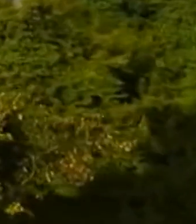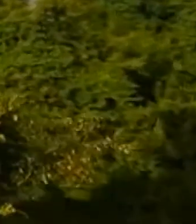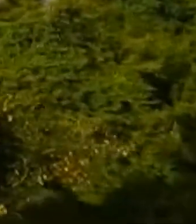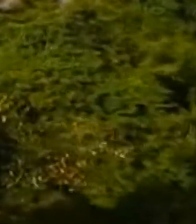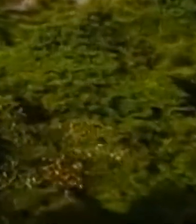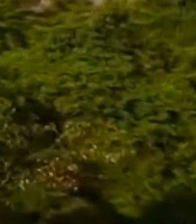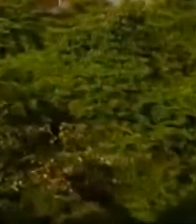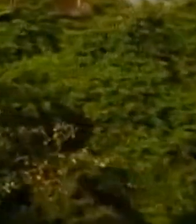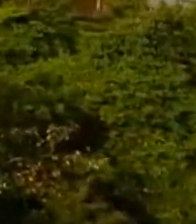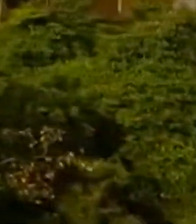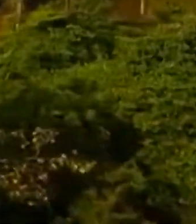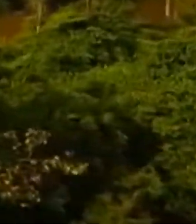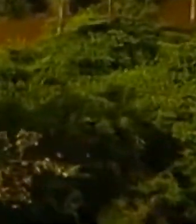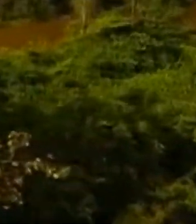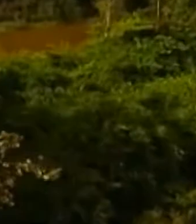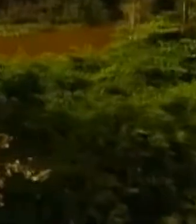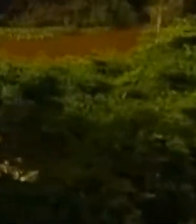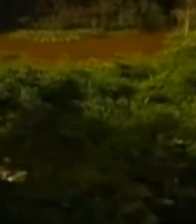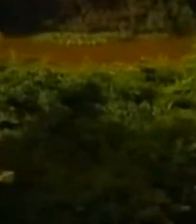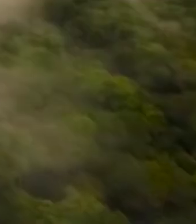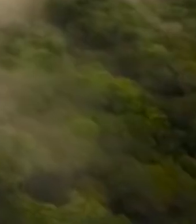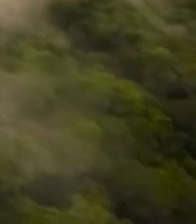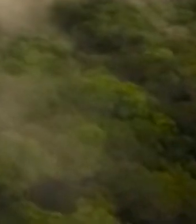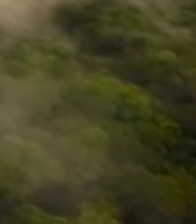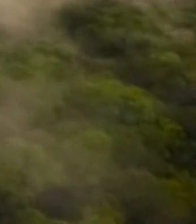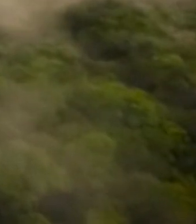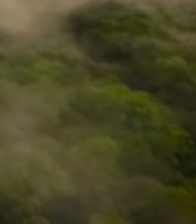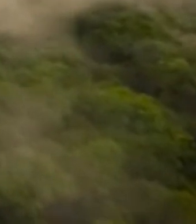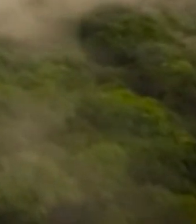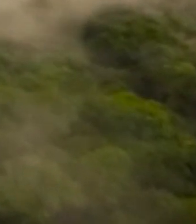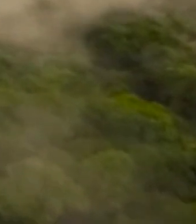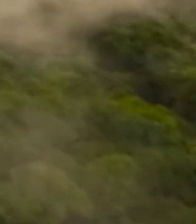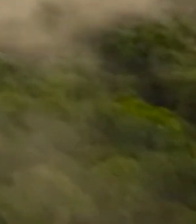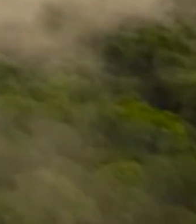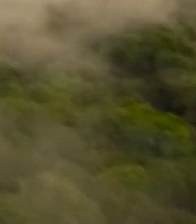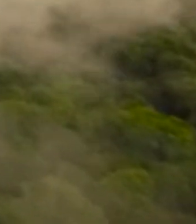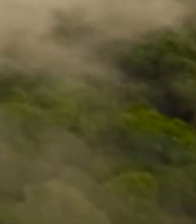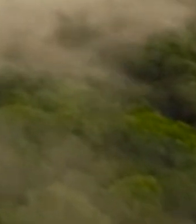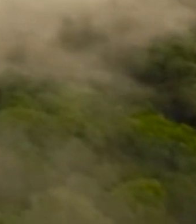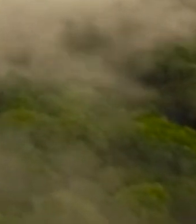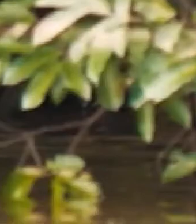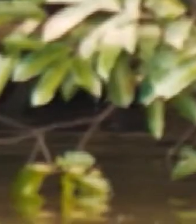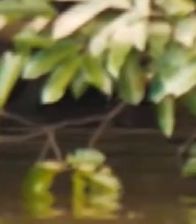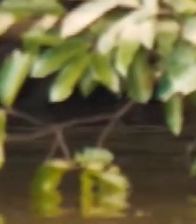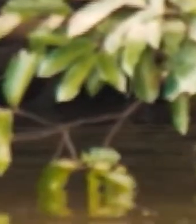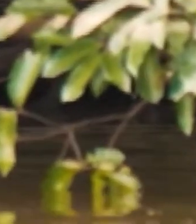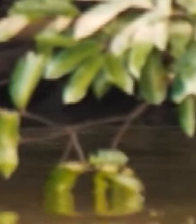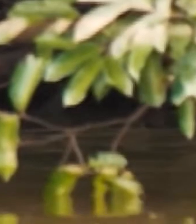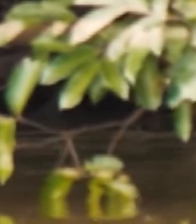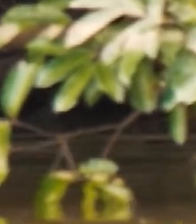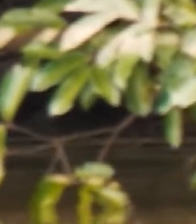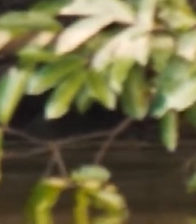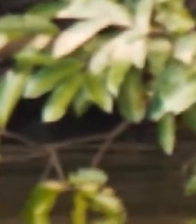É que a Lei da Ação Civil Pública inclui o meio ambiente na lista de itens a serem protegidos pelas ações do Ministério Público. Na